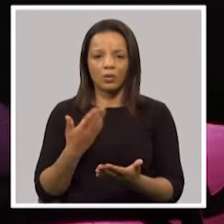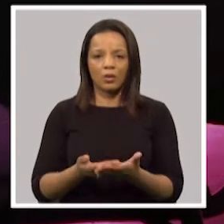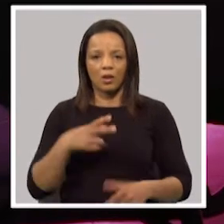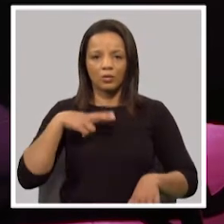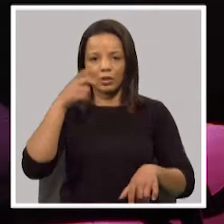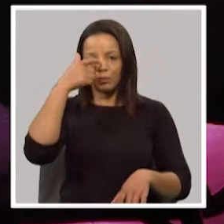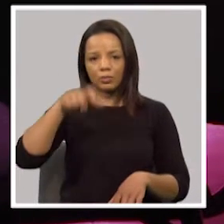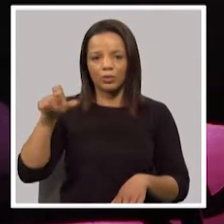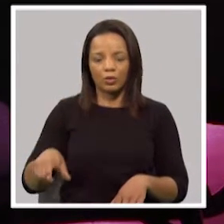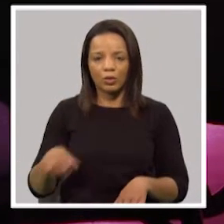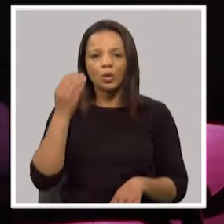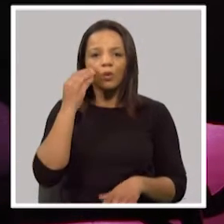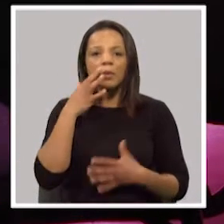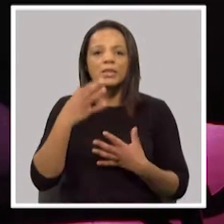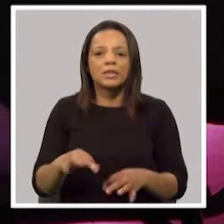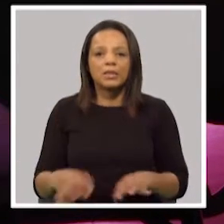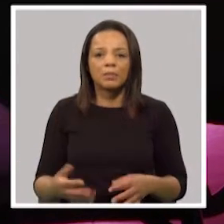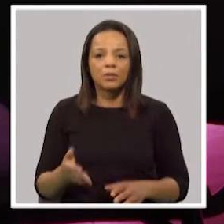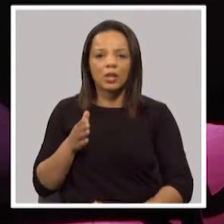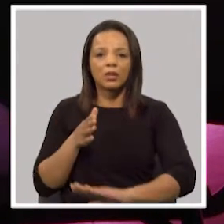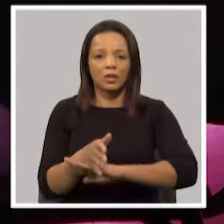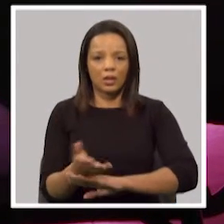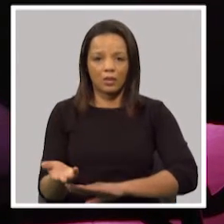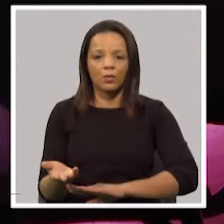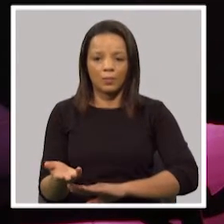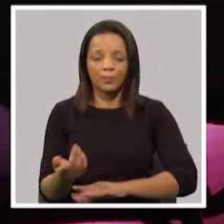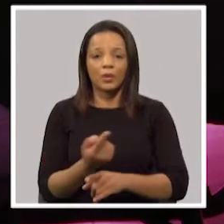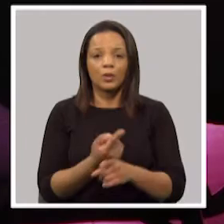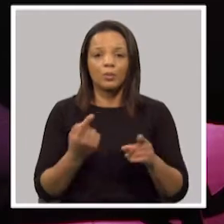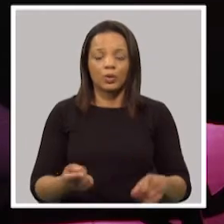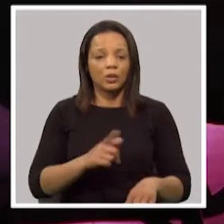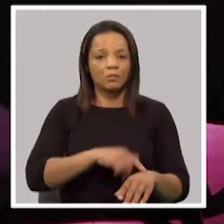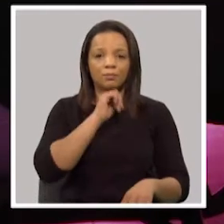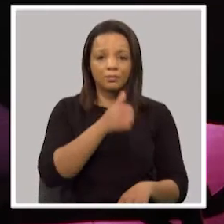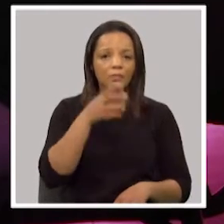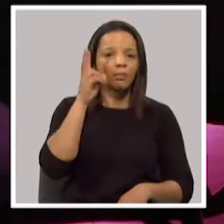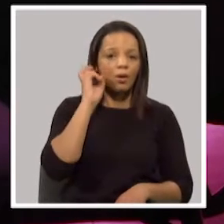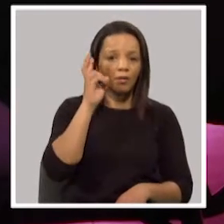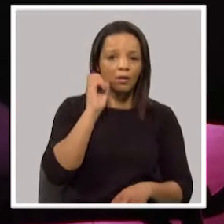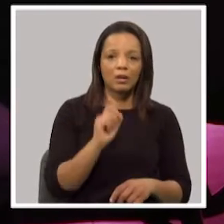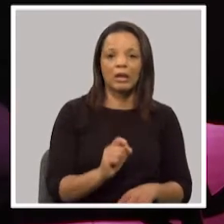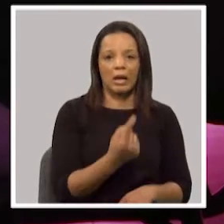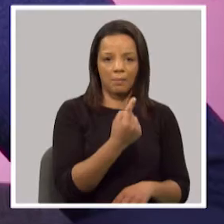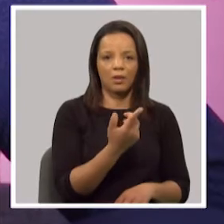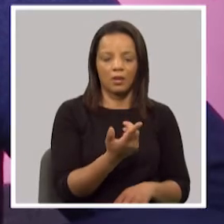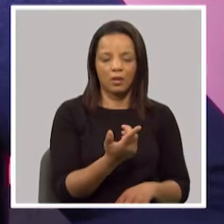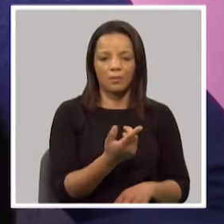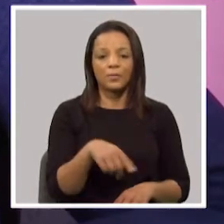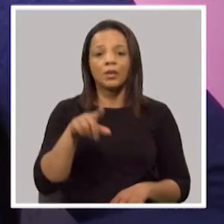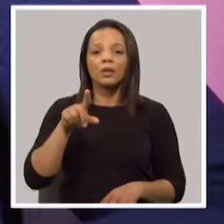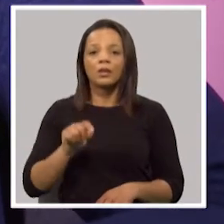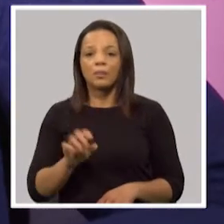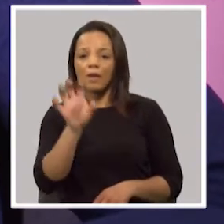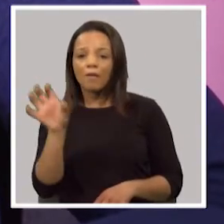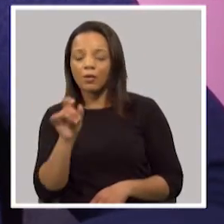às pessoas de uma forma simples e de uma forma muito direta, porque ninguém tem muito tempo para ouvir, de uma forma rápida